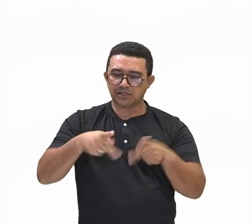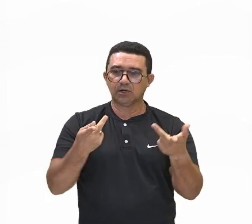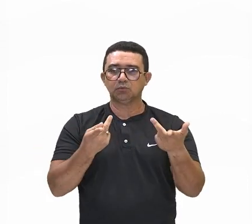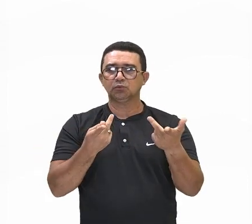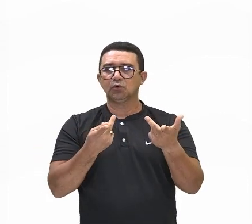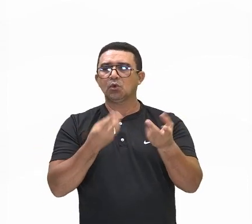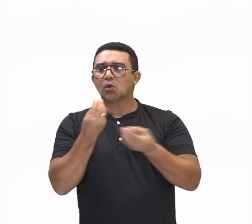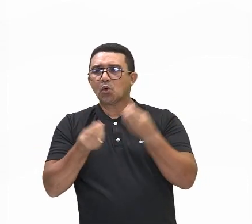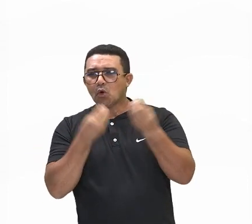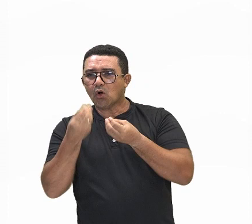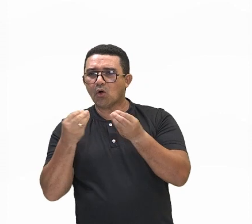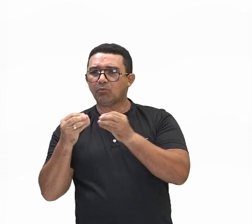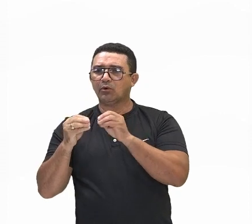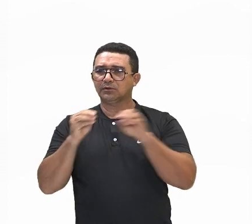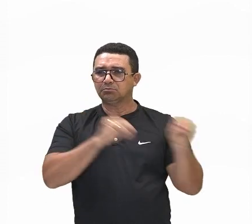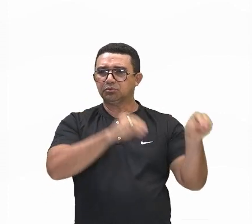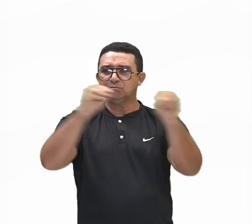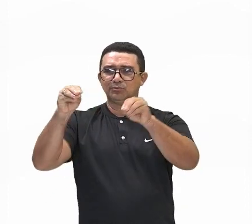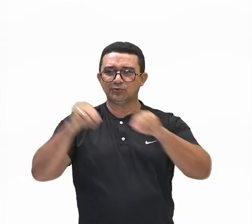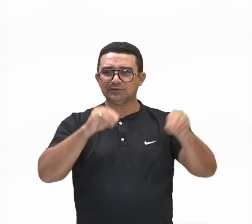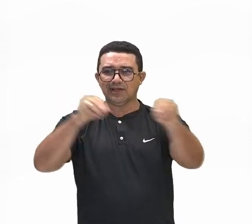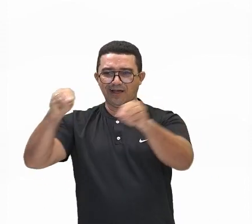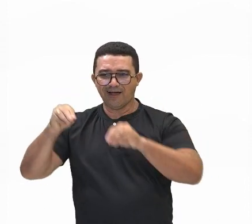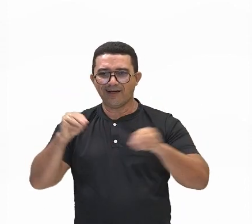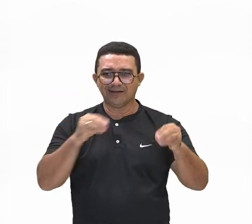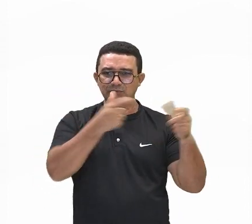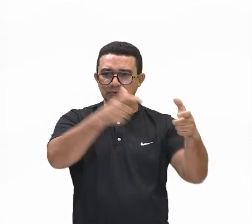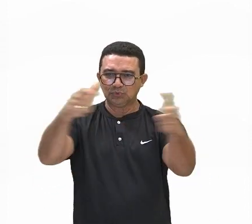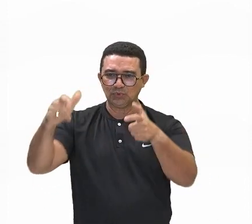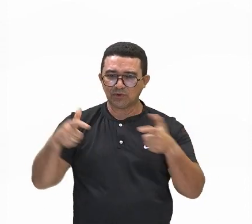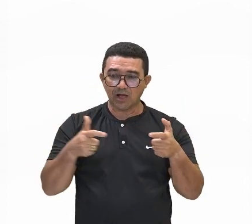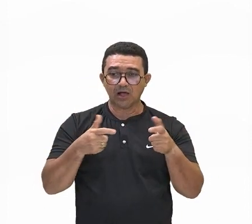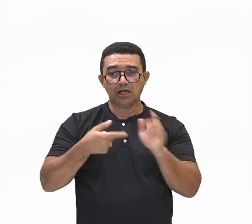origens migratórias, lembrando, já existiam aqui, né, os